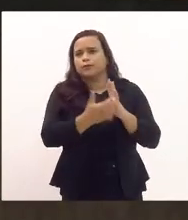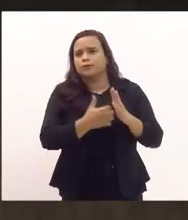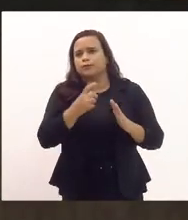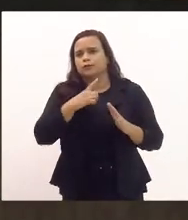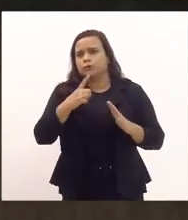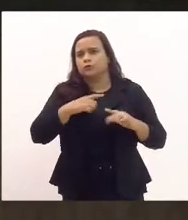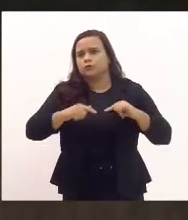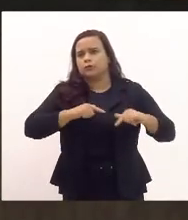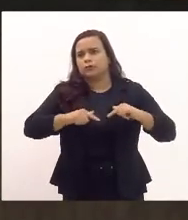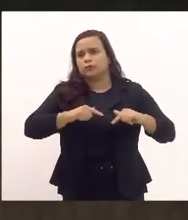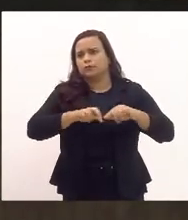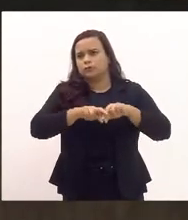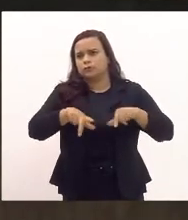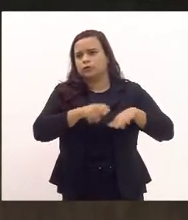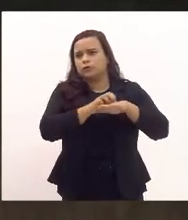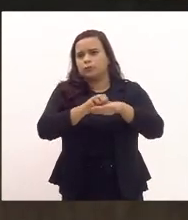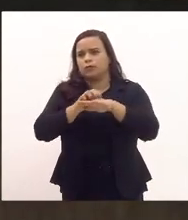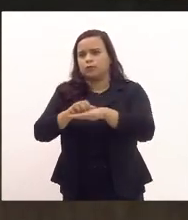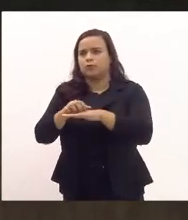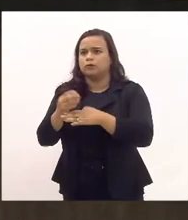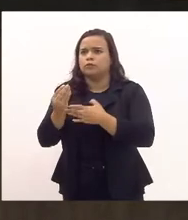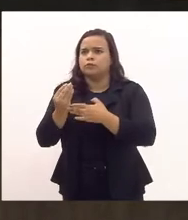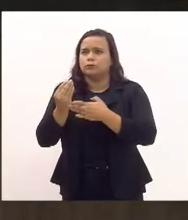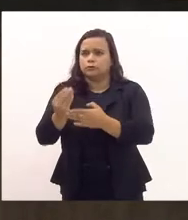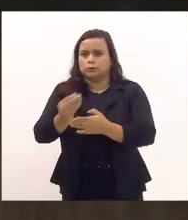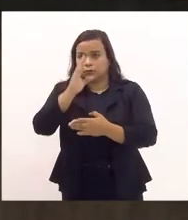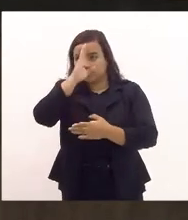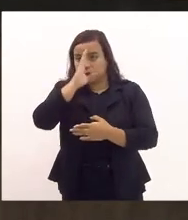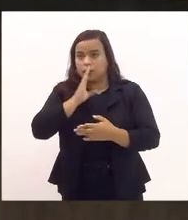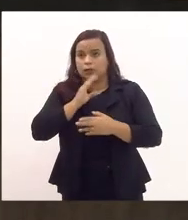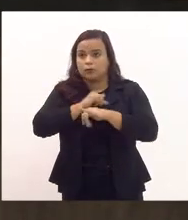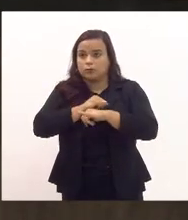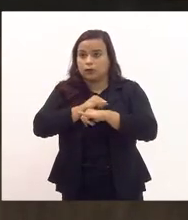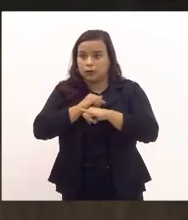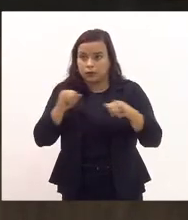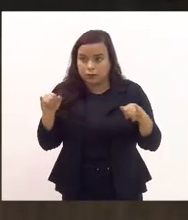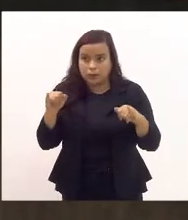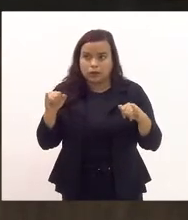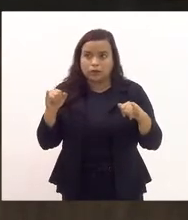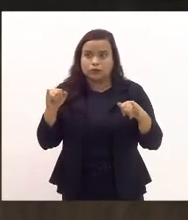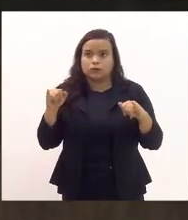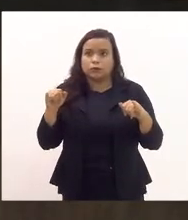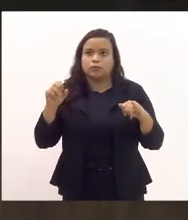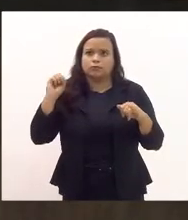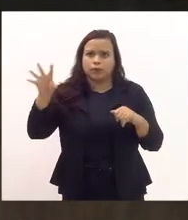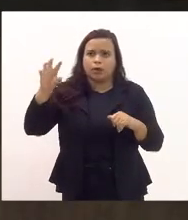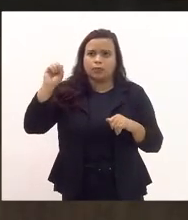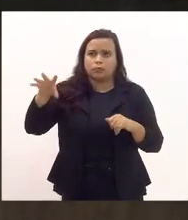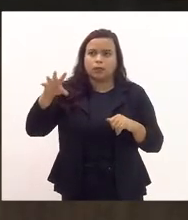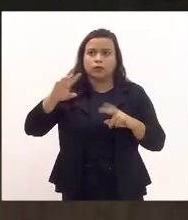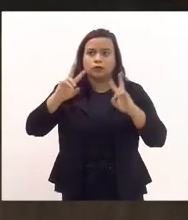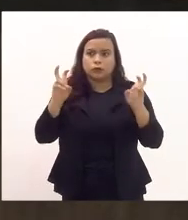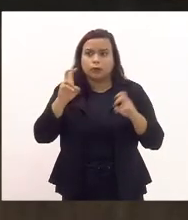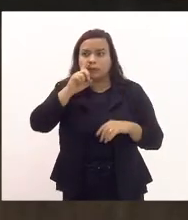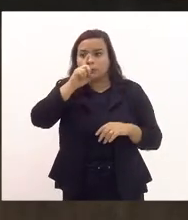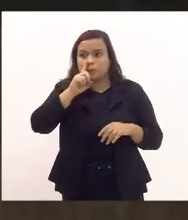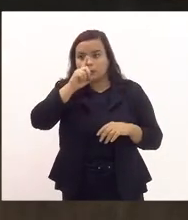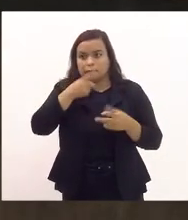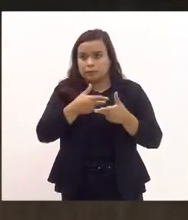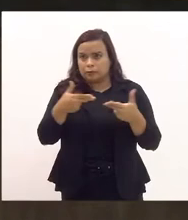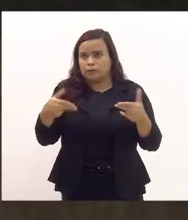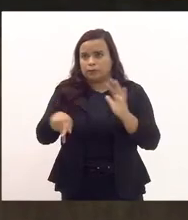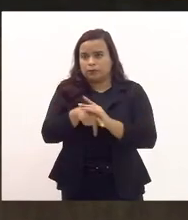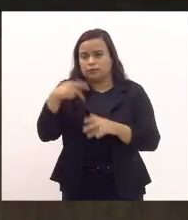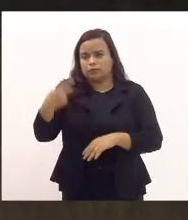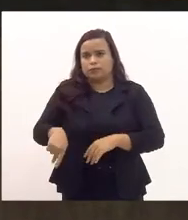de serviço móvel a transmitirem gratuitamente um alerta população sobre risco de desastres no estado do Rio